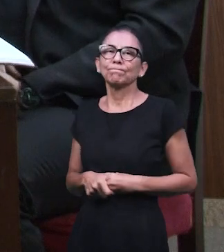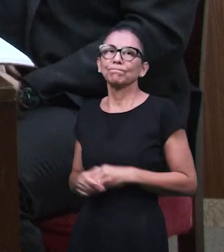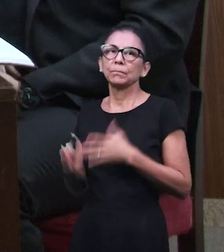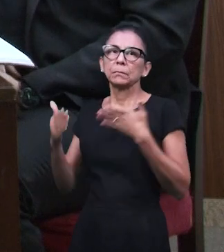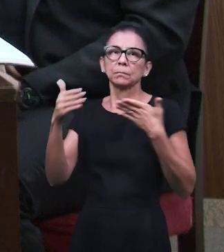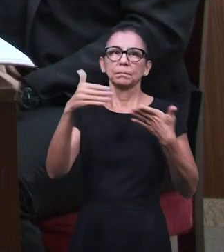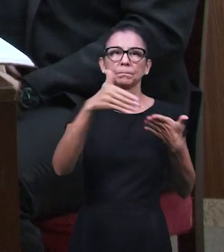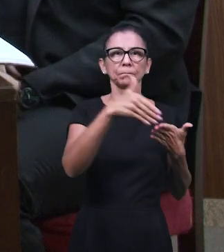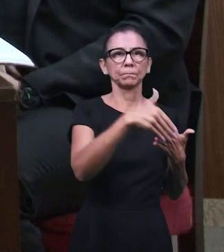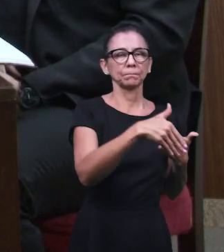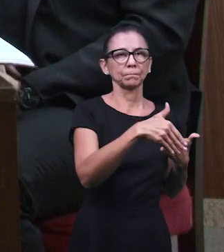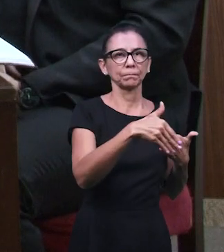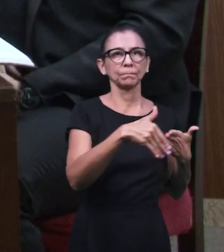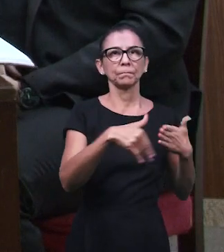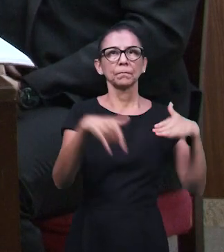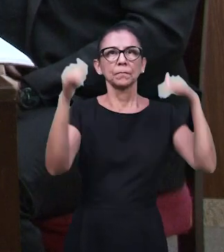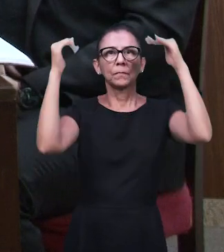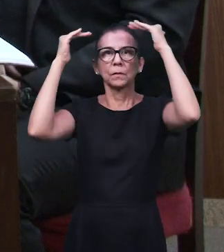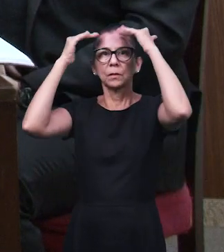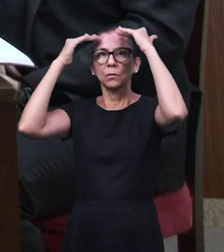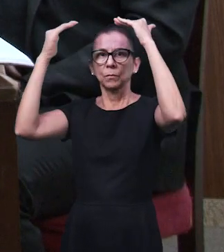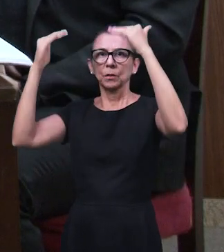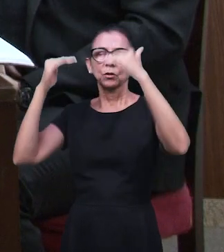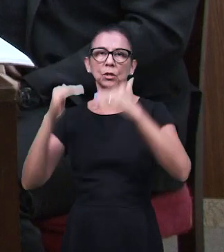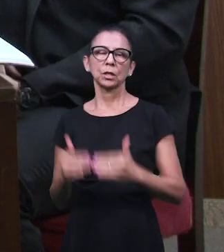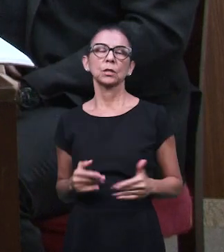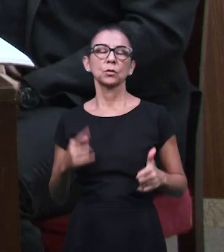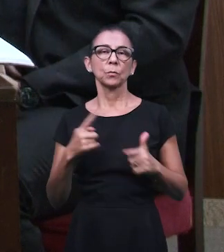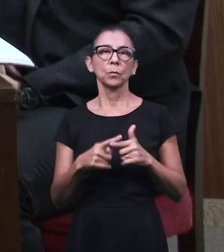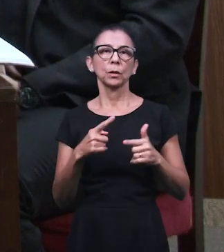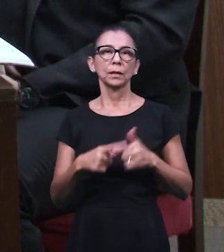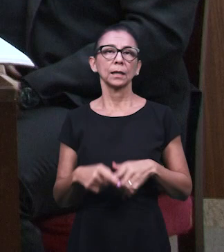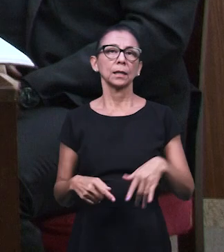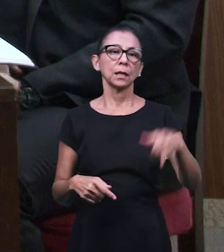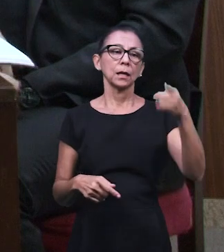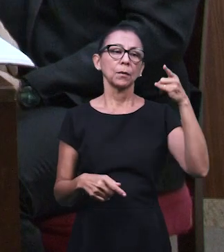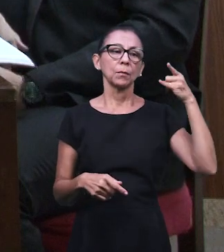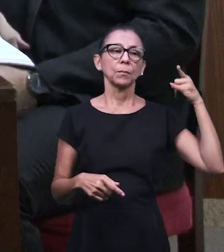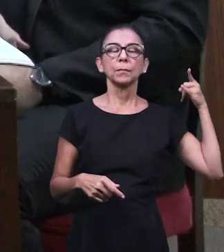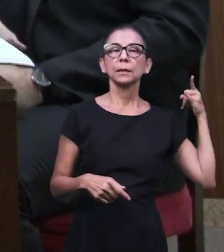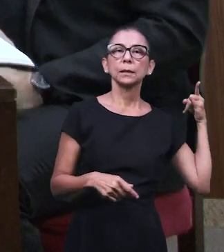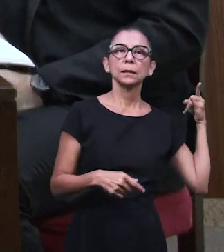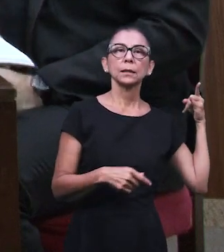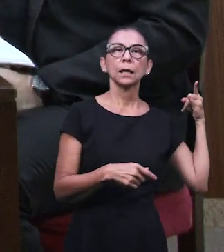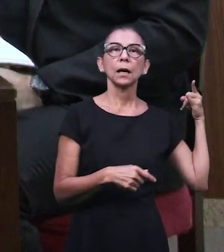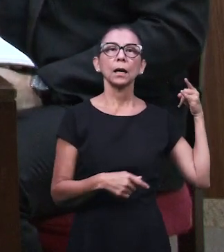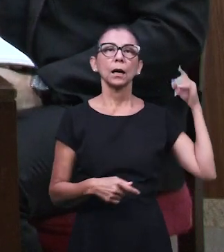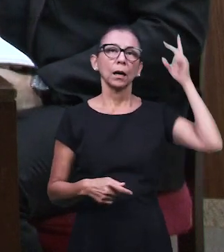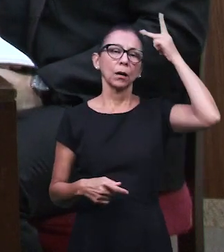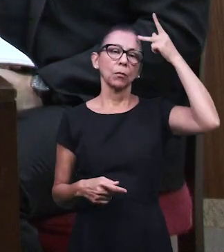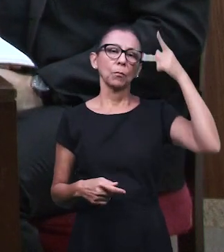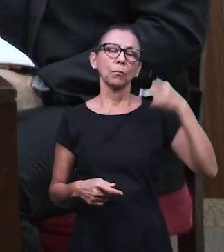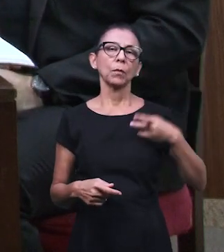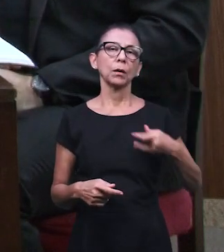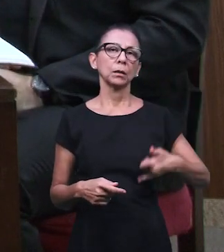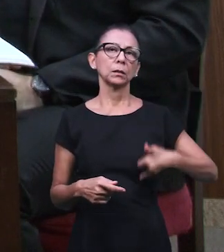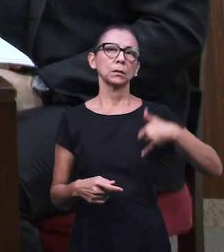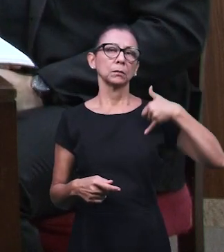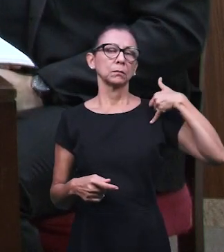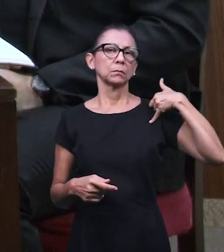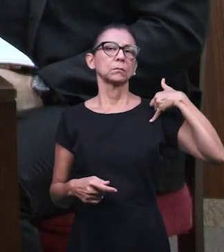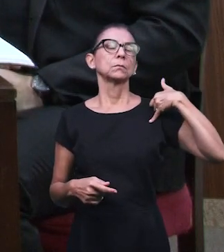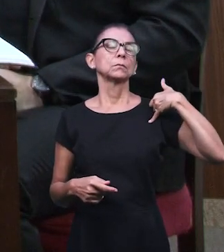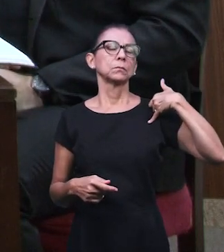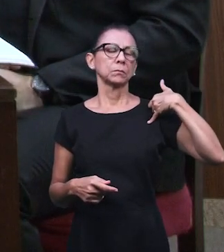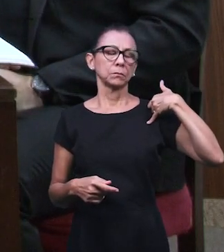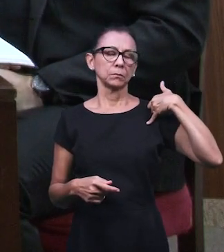Ele se voltou para as coisas que eram do homem, para as coisas que são da própria satisfação pessoal. Já Davi e Salomão não. Eles